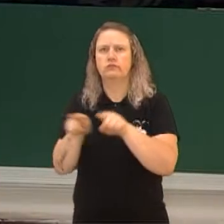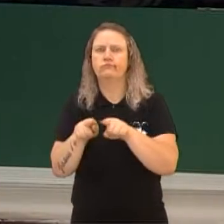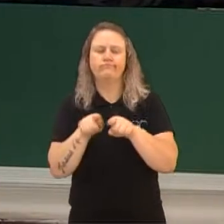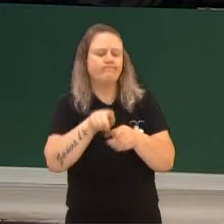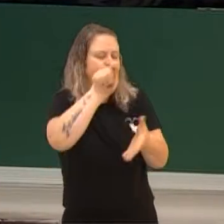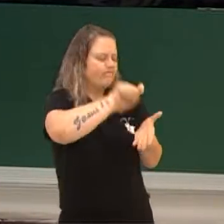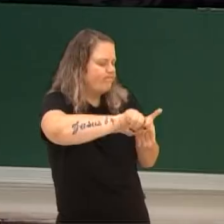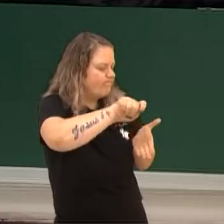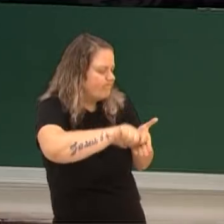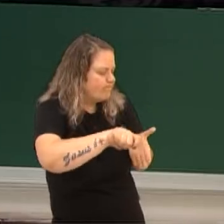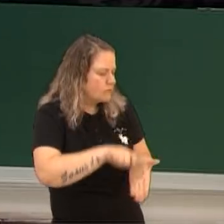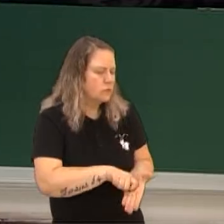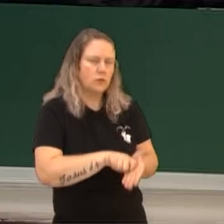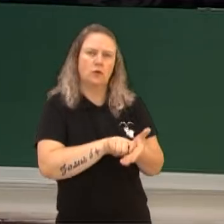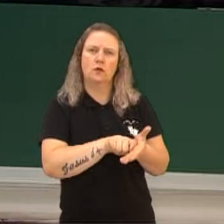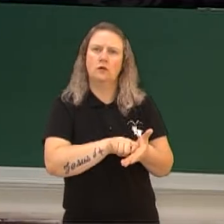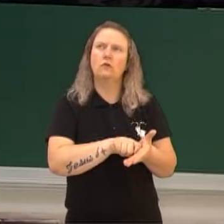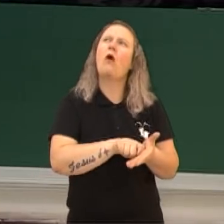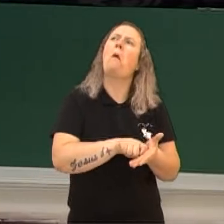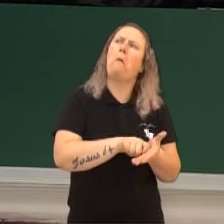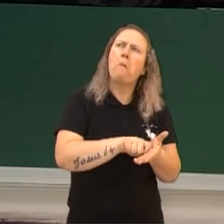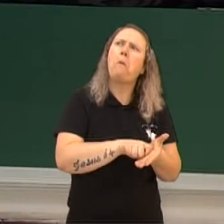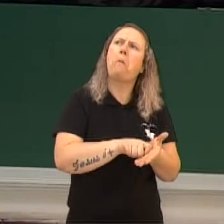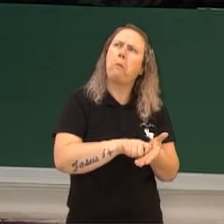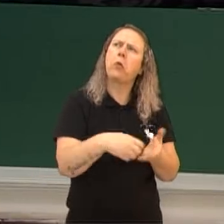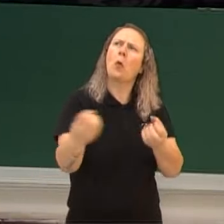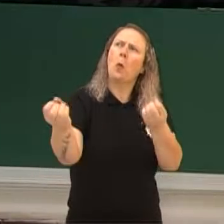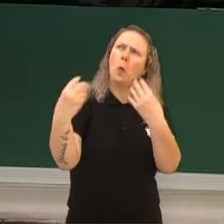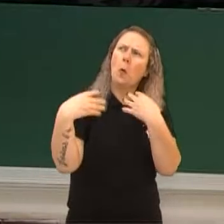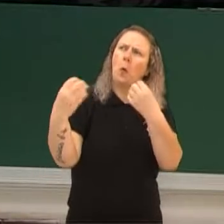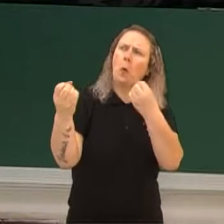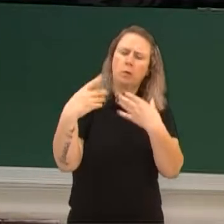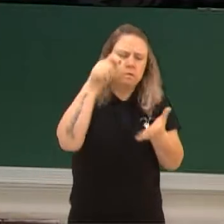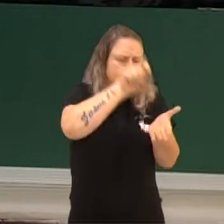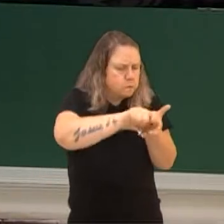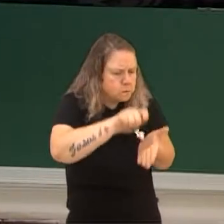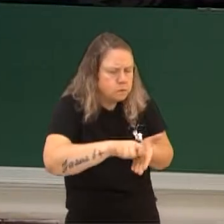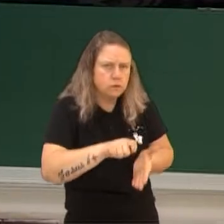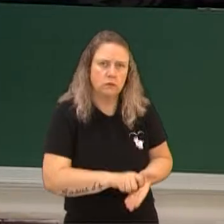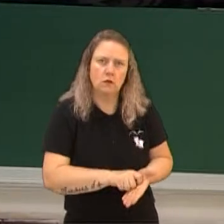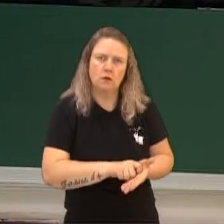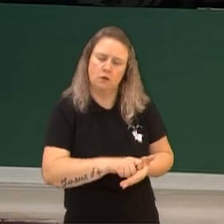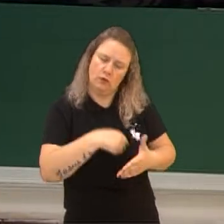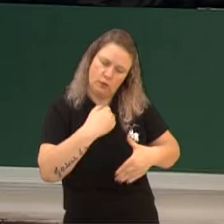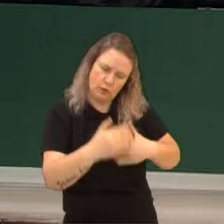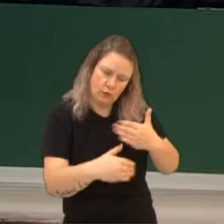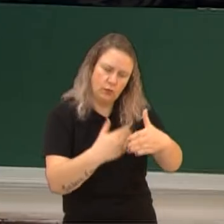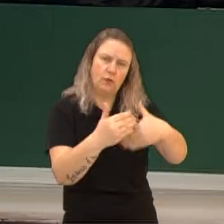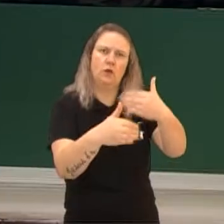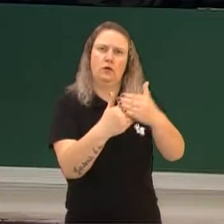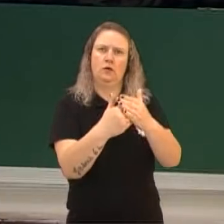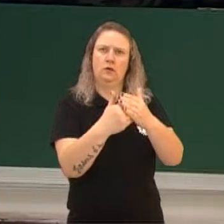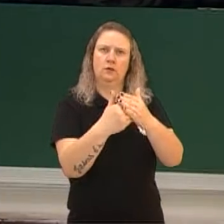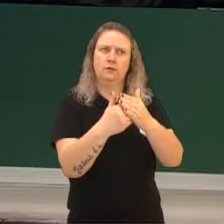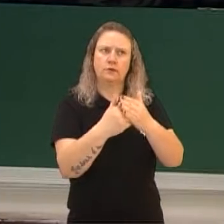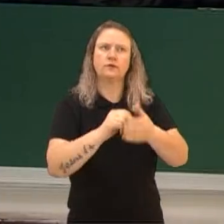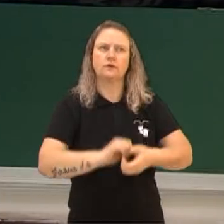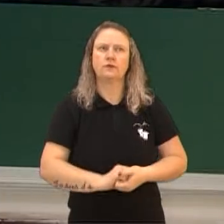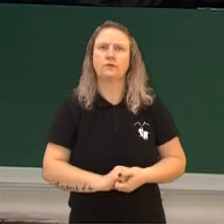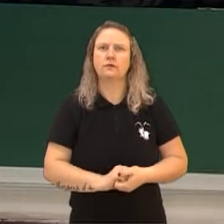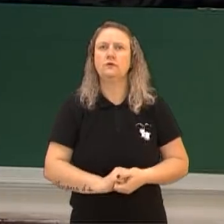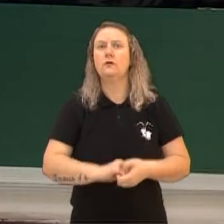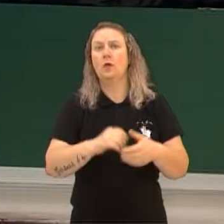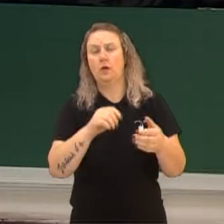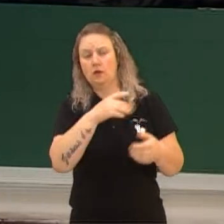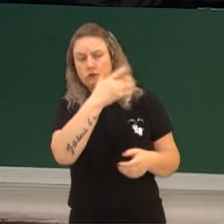que é escrita, e tem uma pessoa que é encarregada de passar isso para frente, né? E aí os